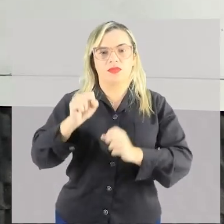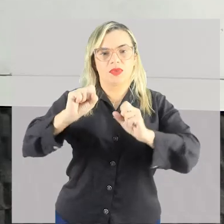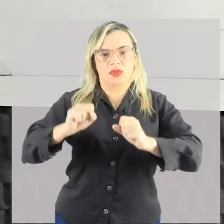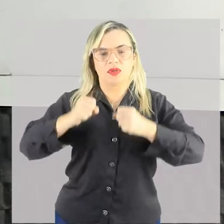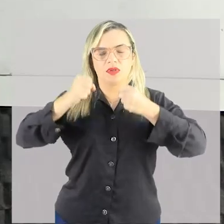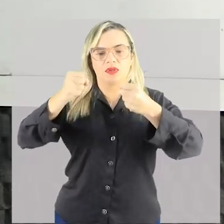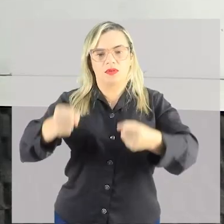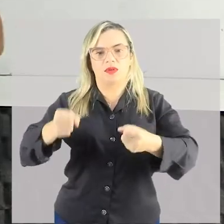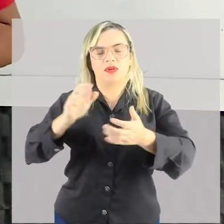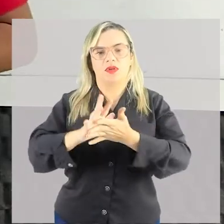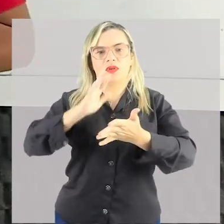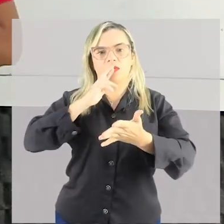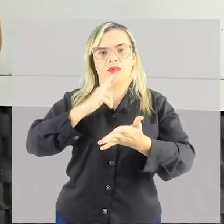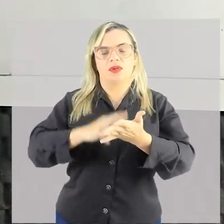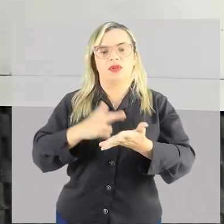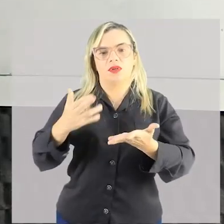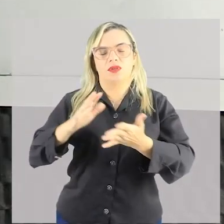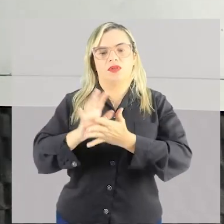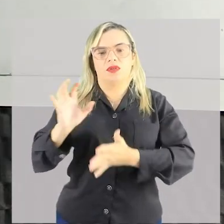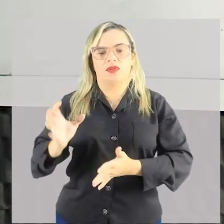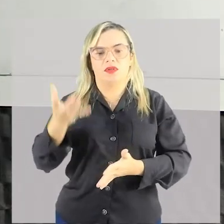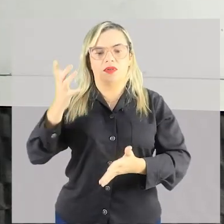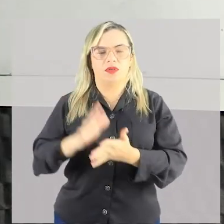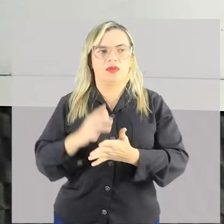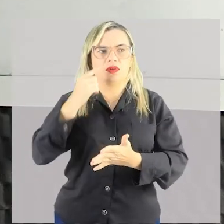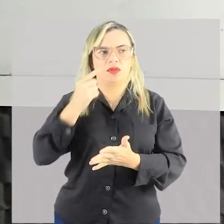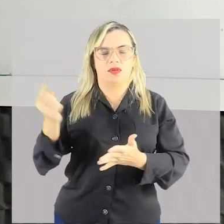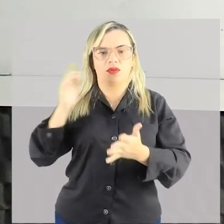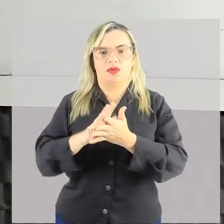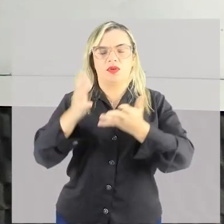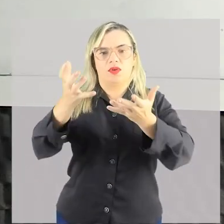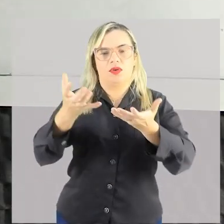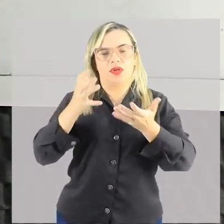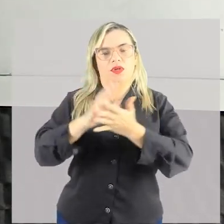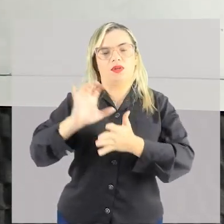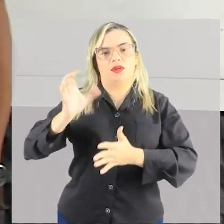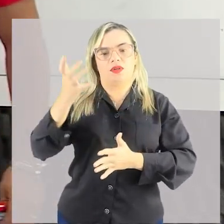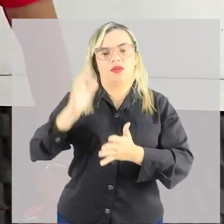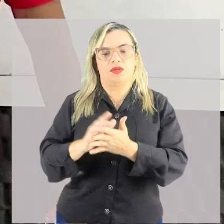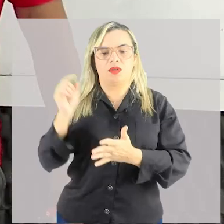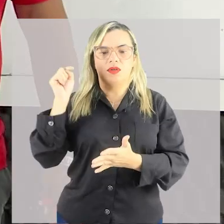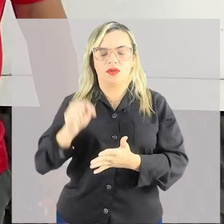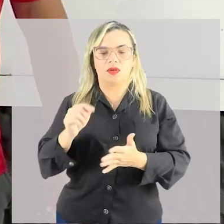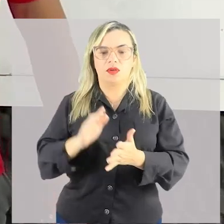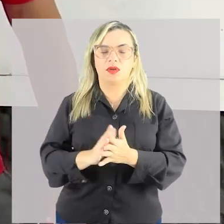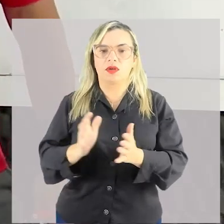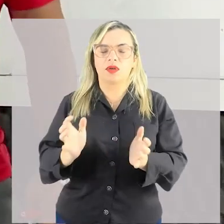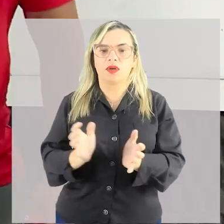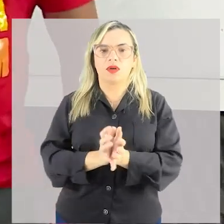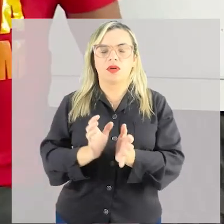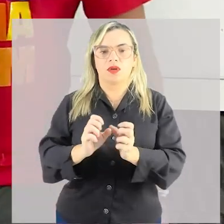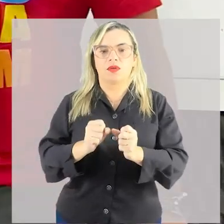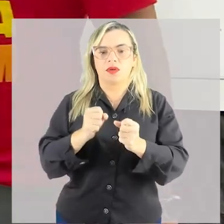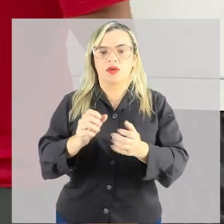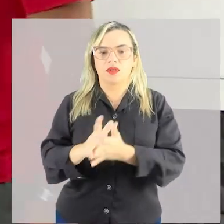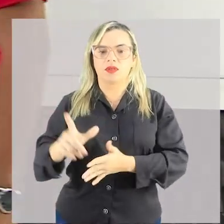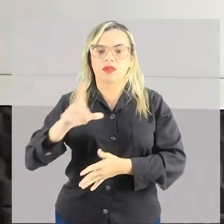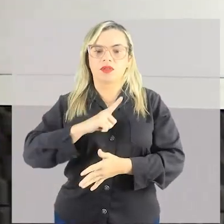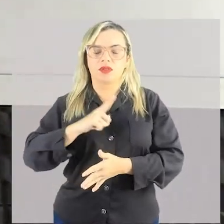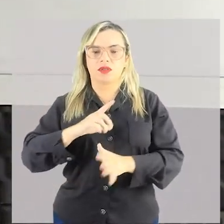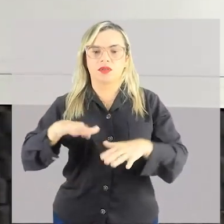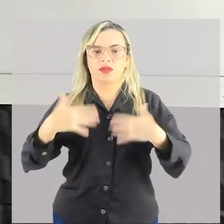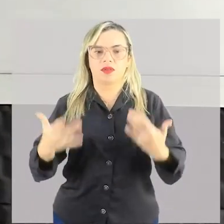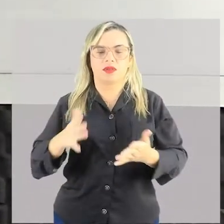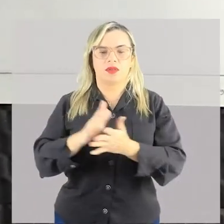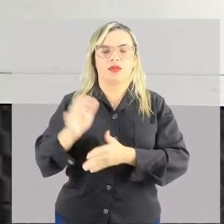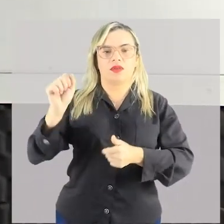resultados possíveis tá favoráveis que eu quero possíveis é o que se tem certo então se